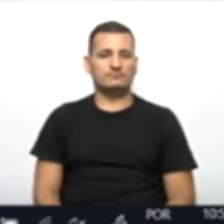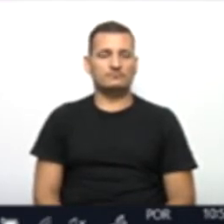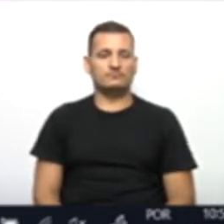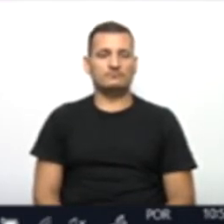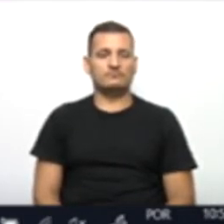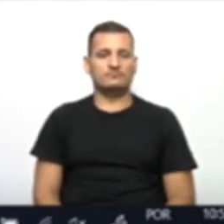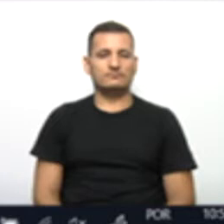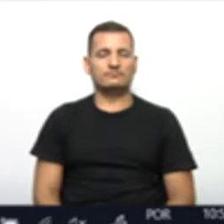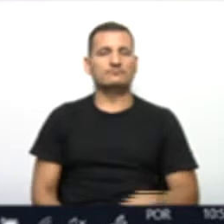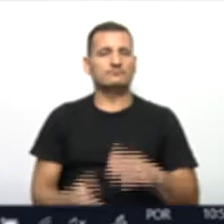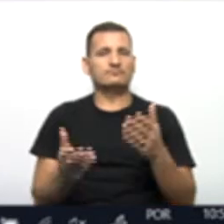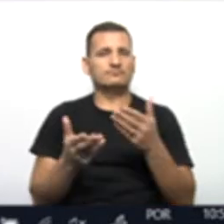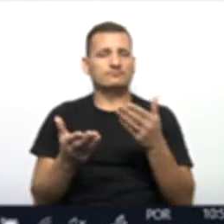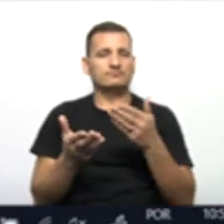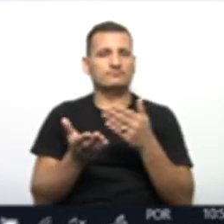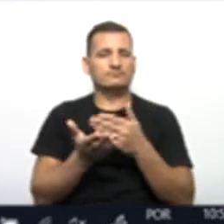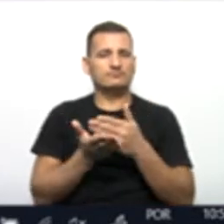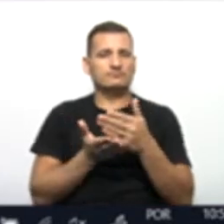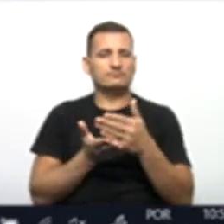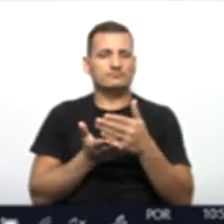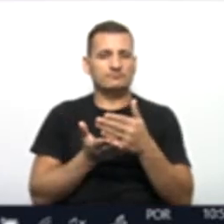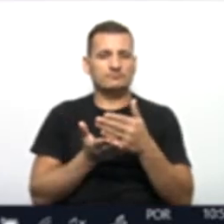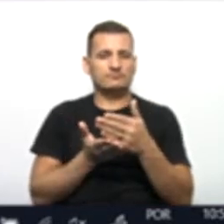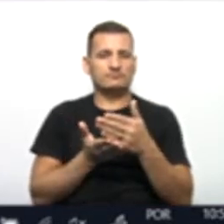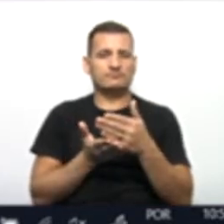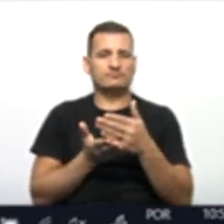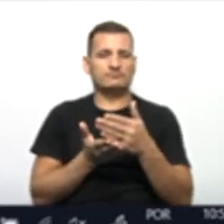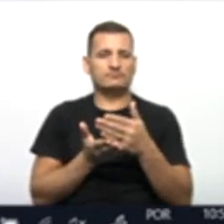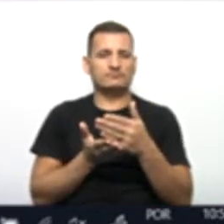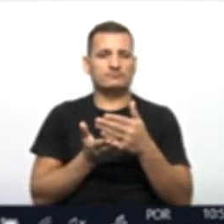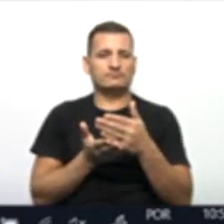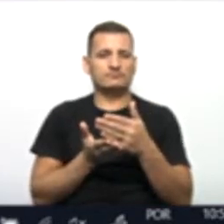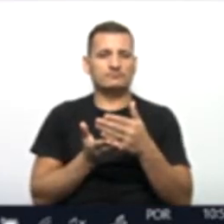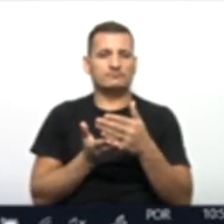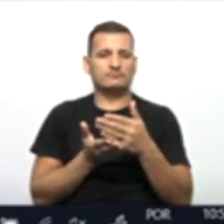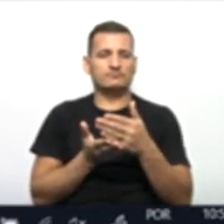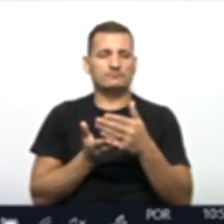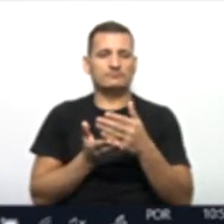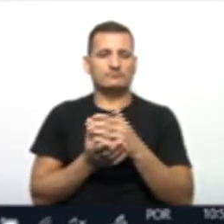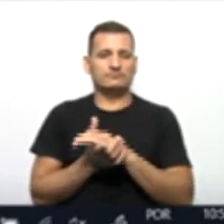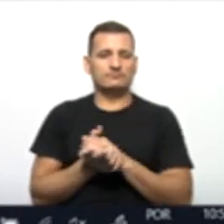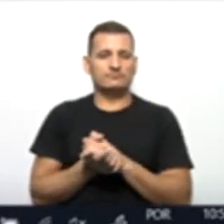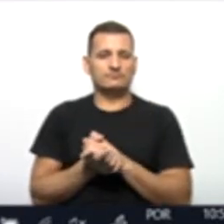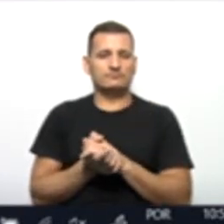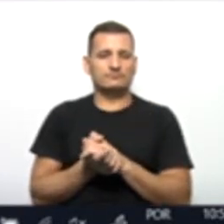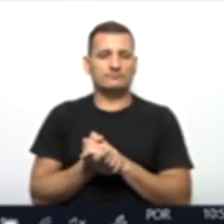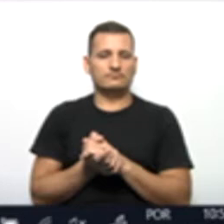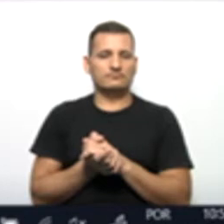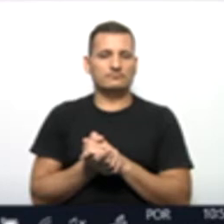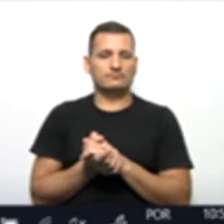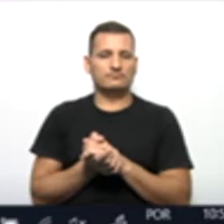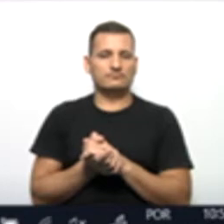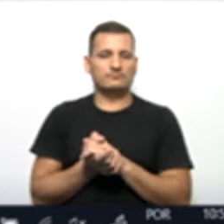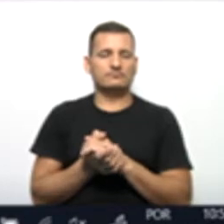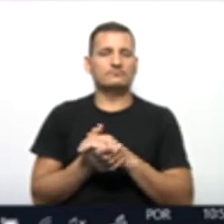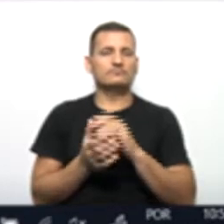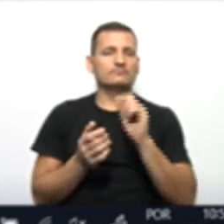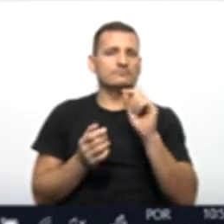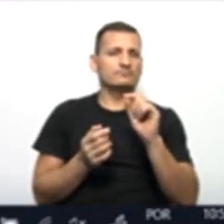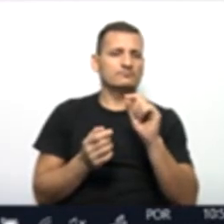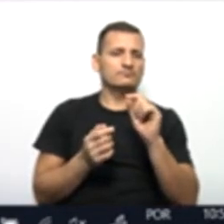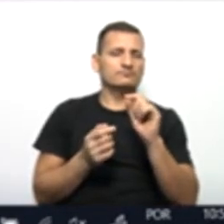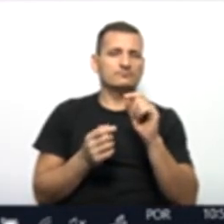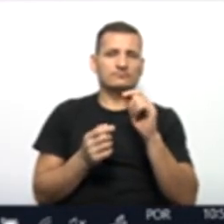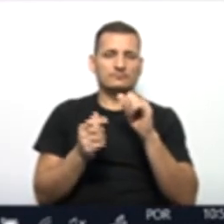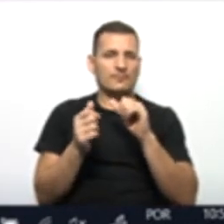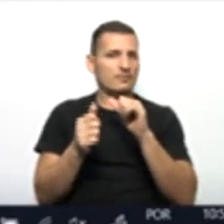começar com a mostra vou mostrar pra vocês o que não mudou no